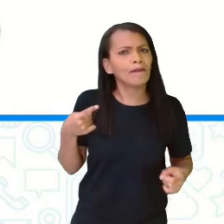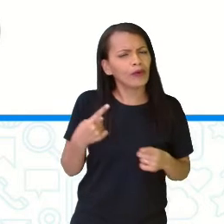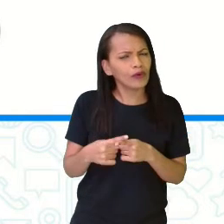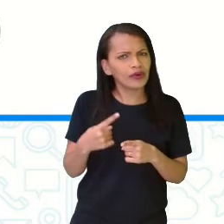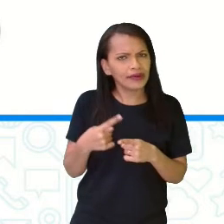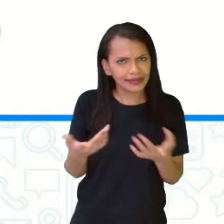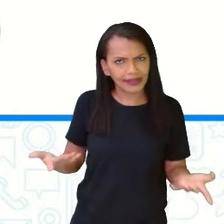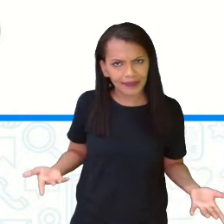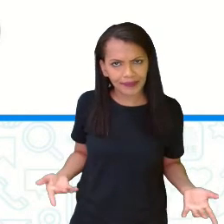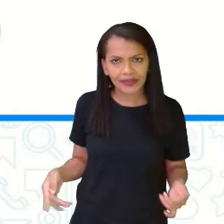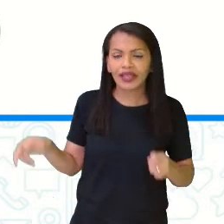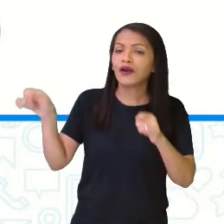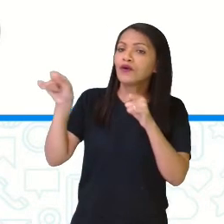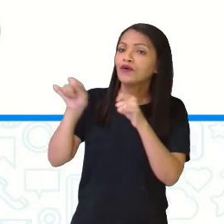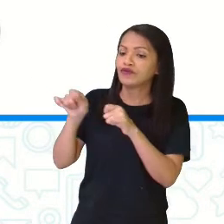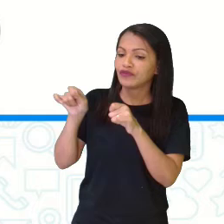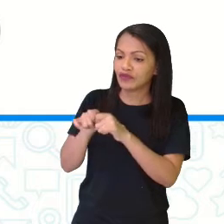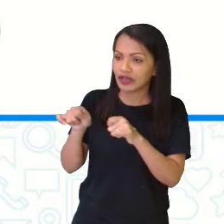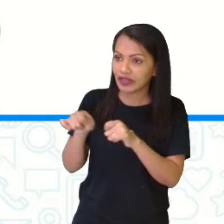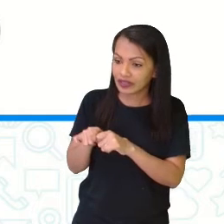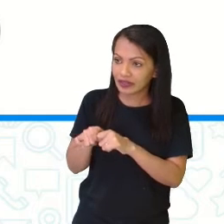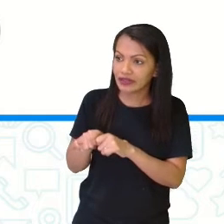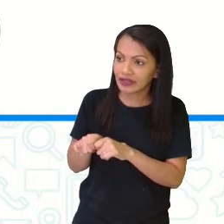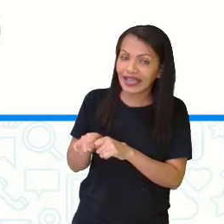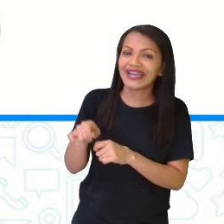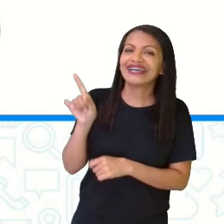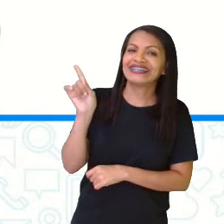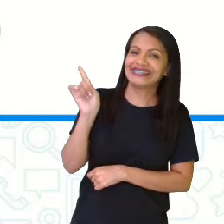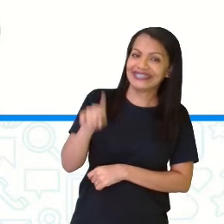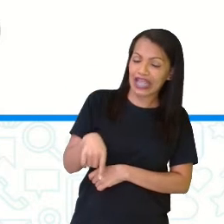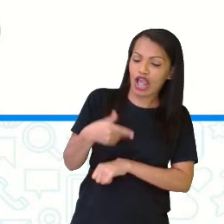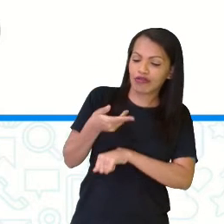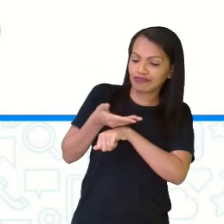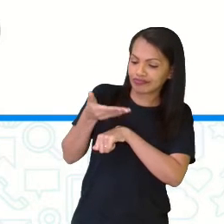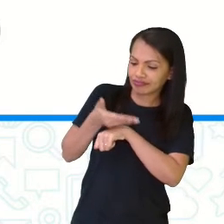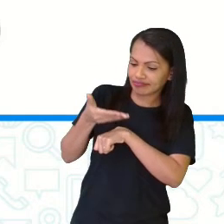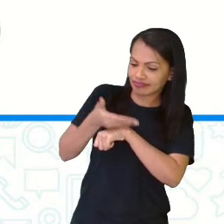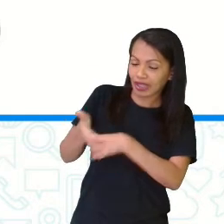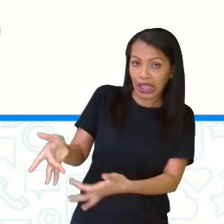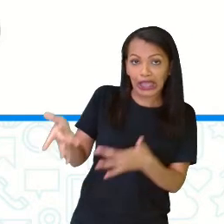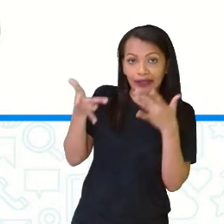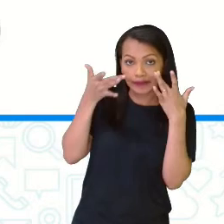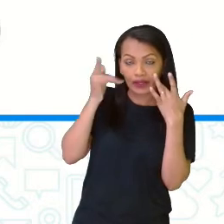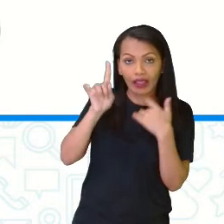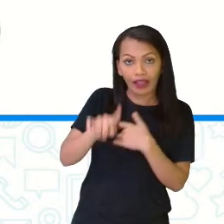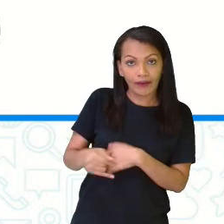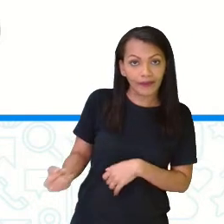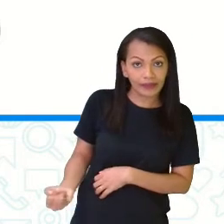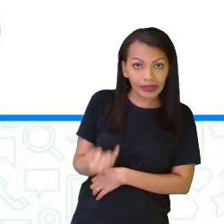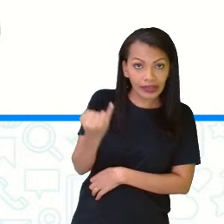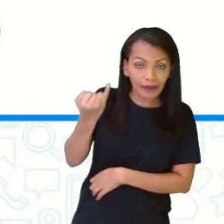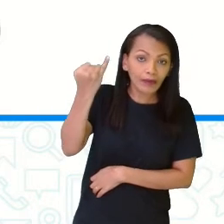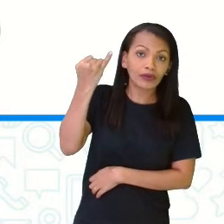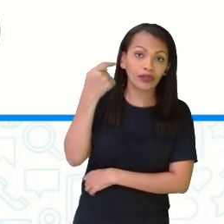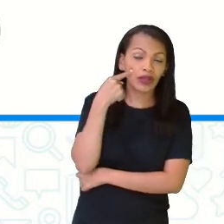porque ele foi feito para ser encenado, tá? Então, é muito importante